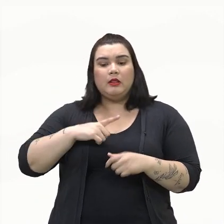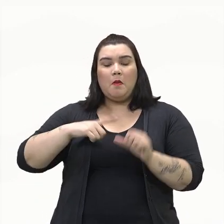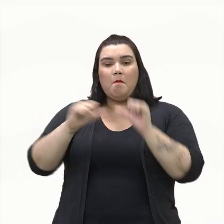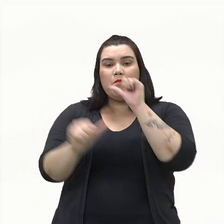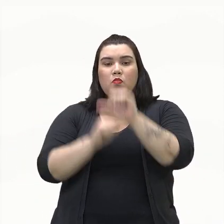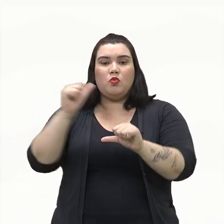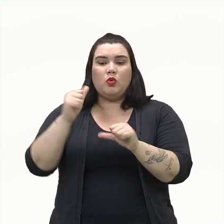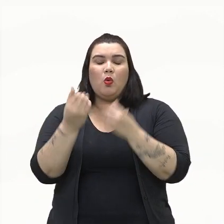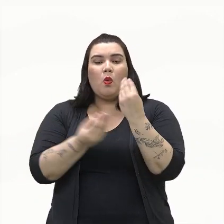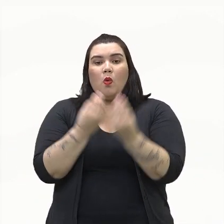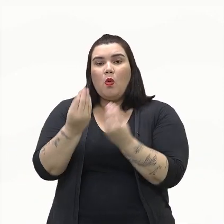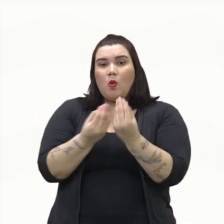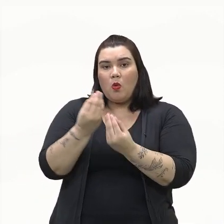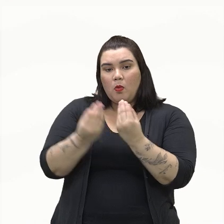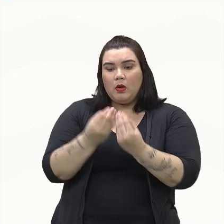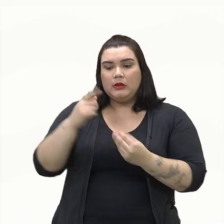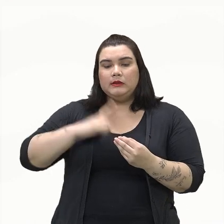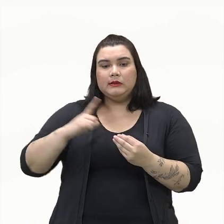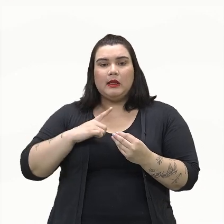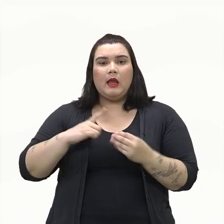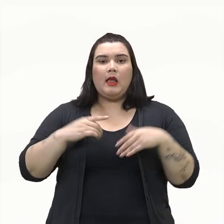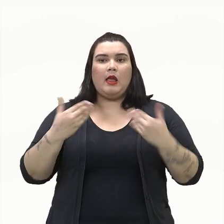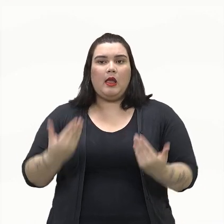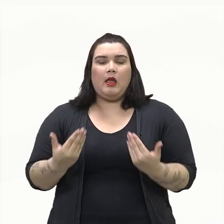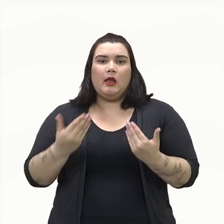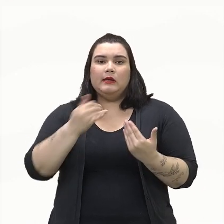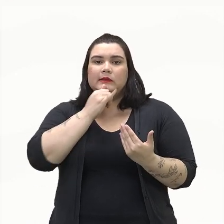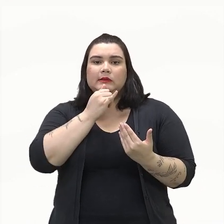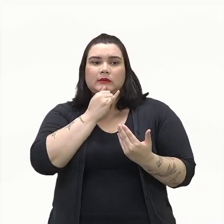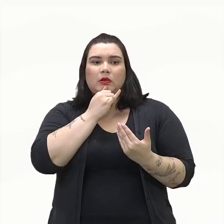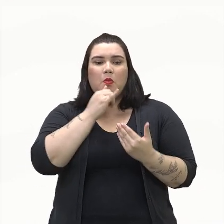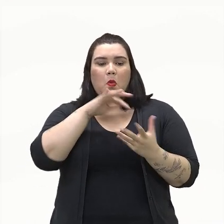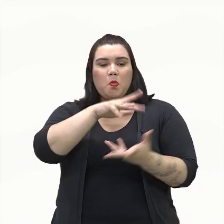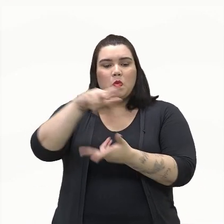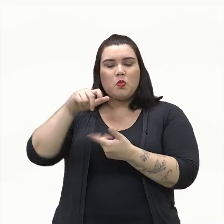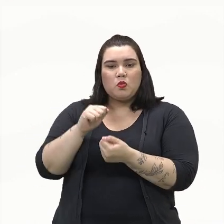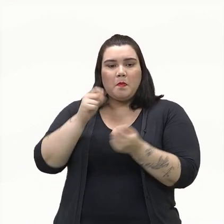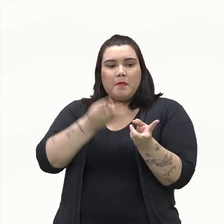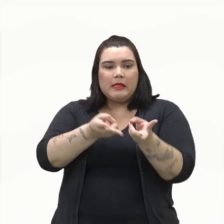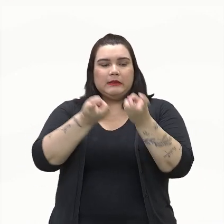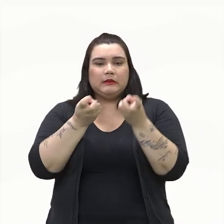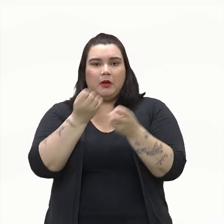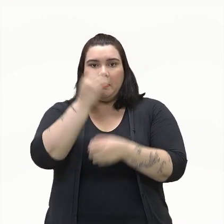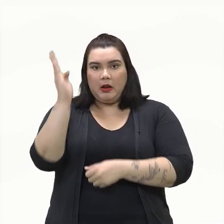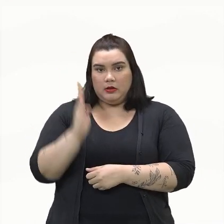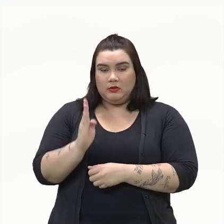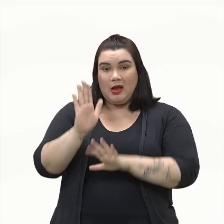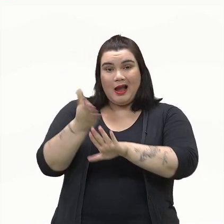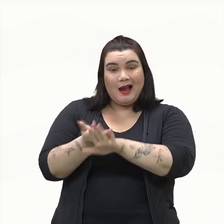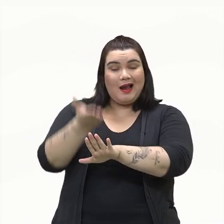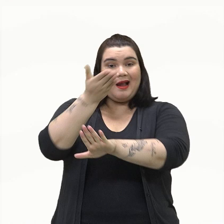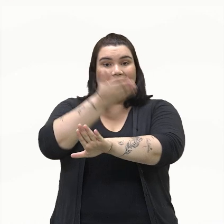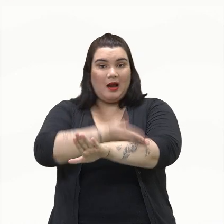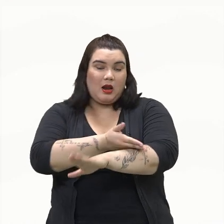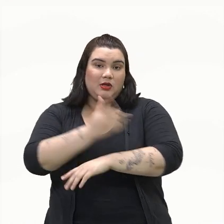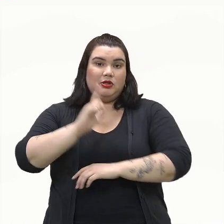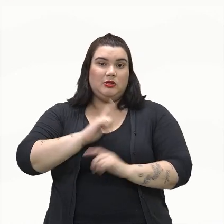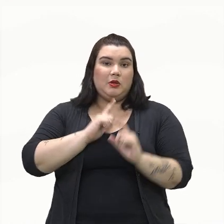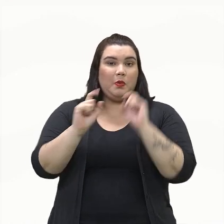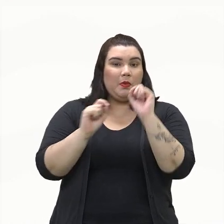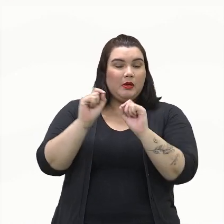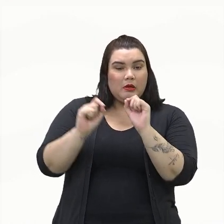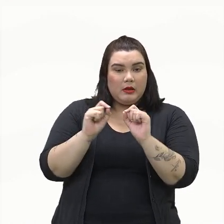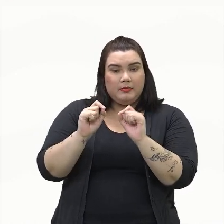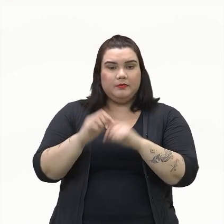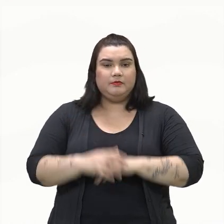forma como a gente se apresenta, por assim dizer, para o mundo. Antes desse período, a gente se vendia muito com aquela ideia